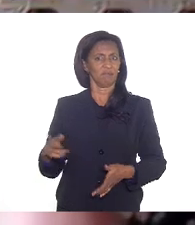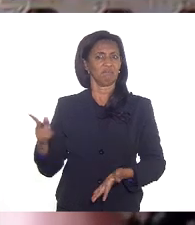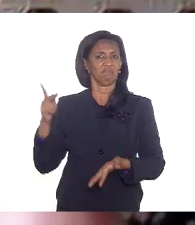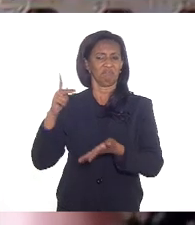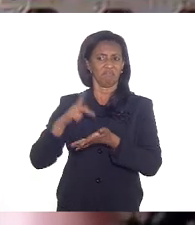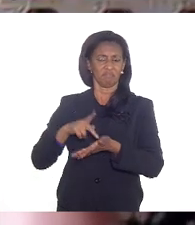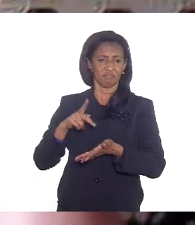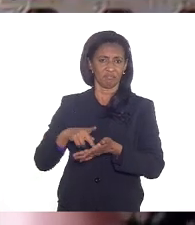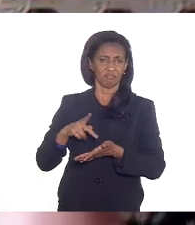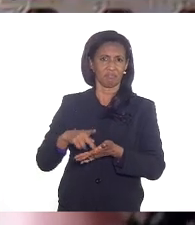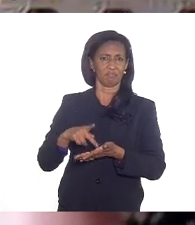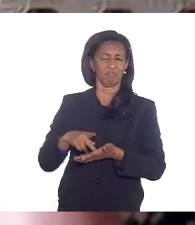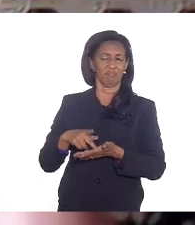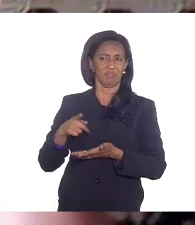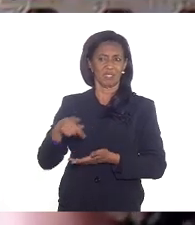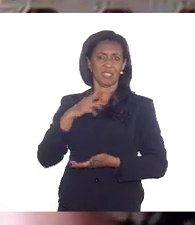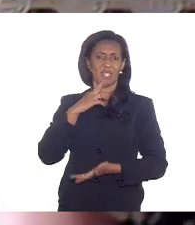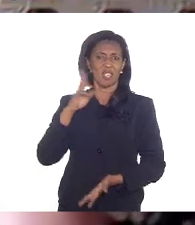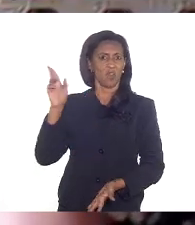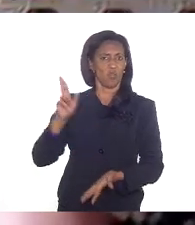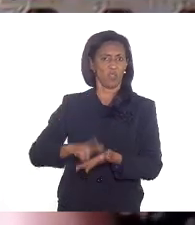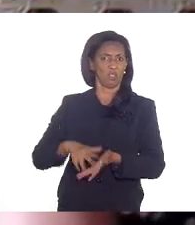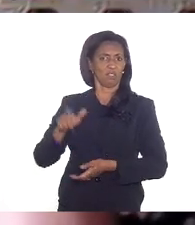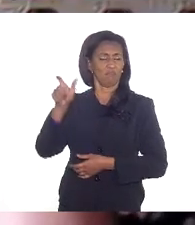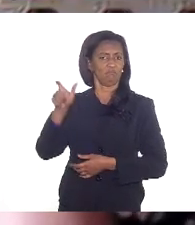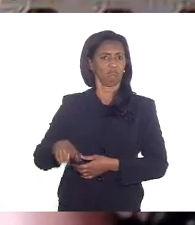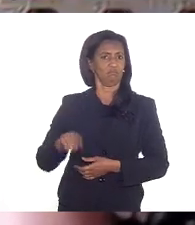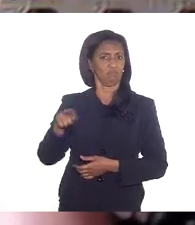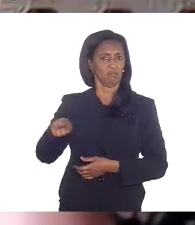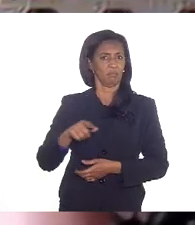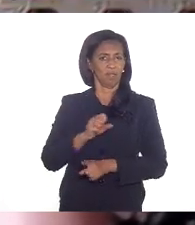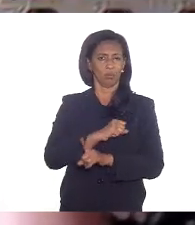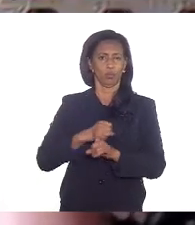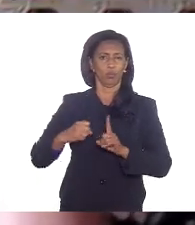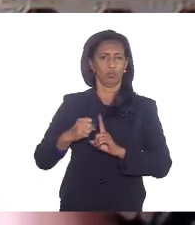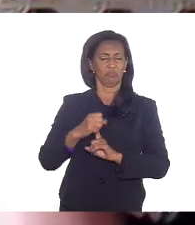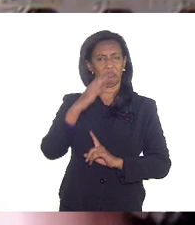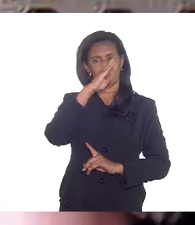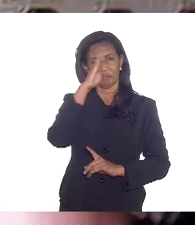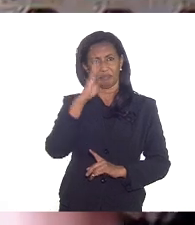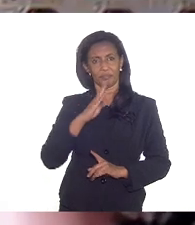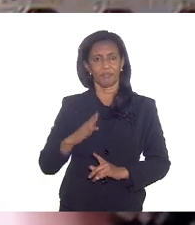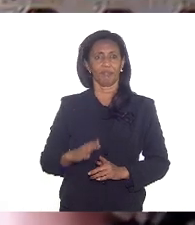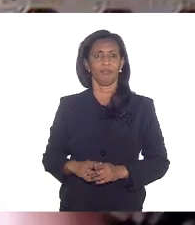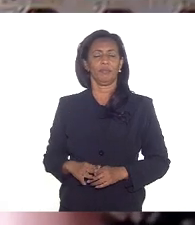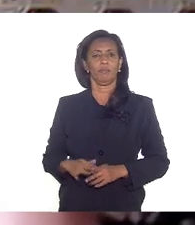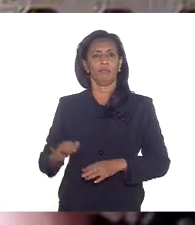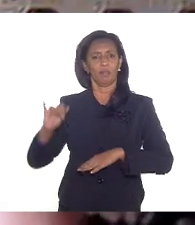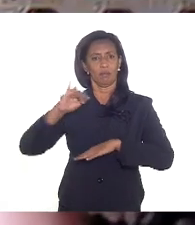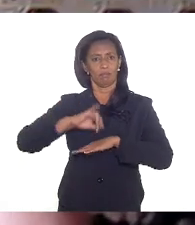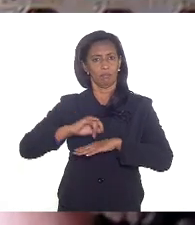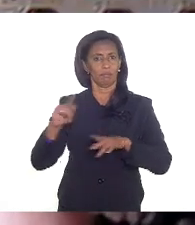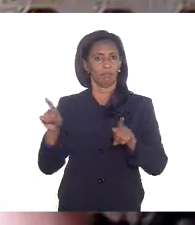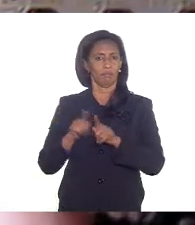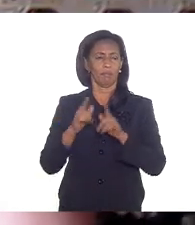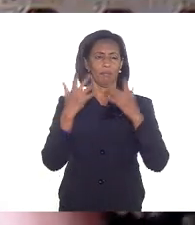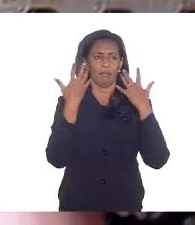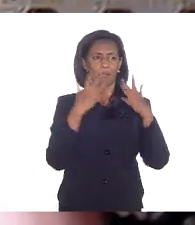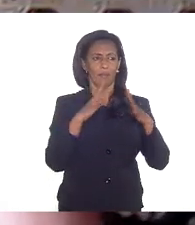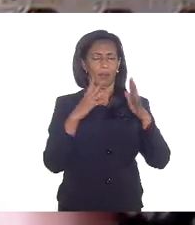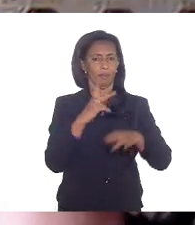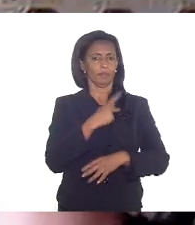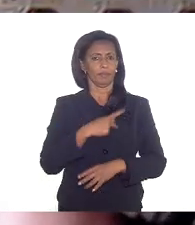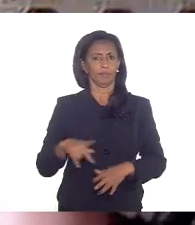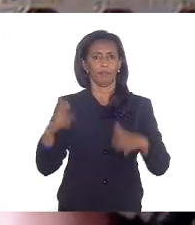fato significados e reconhecidos pela sociedade brasileira pela sociedade Fluminense Parabéns Presidente